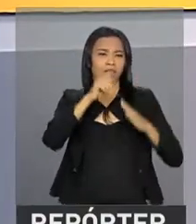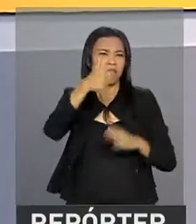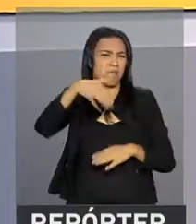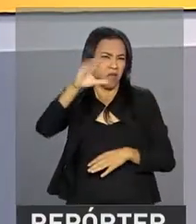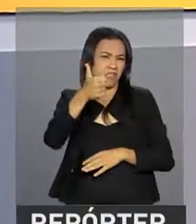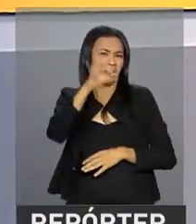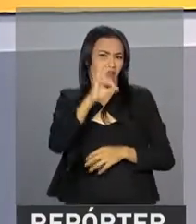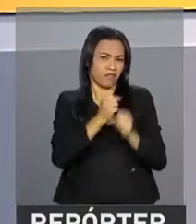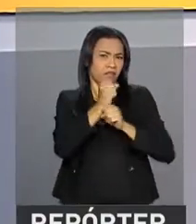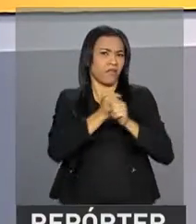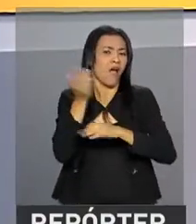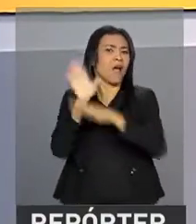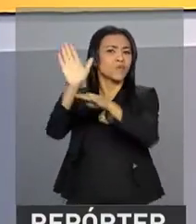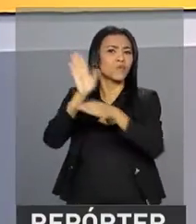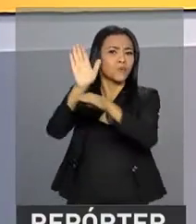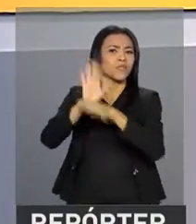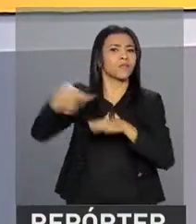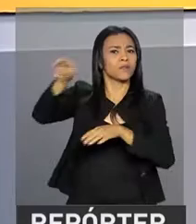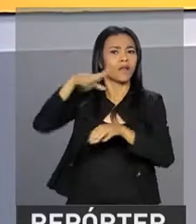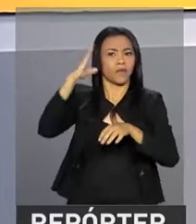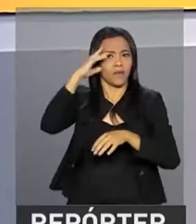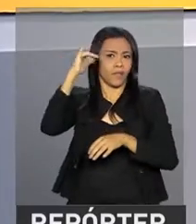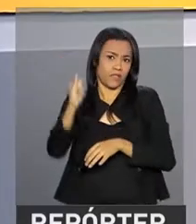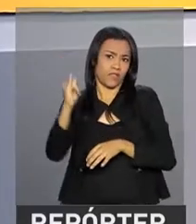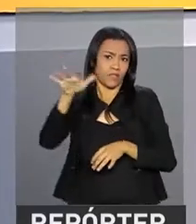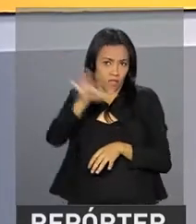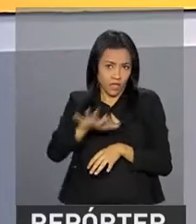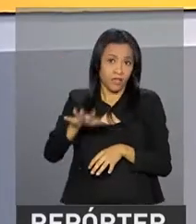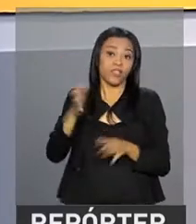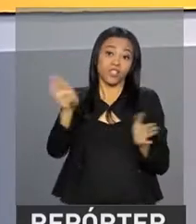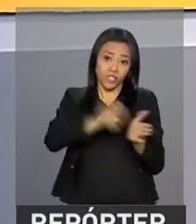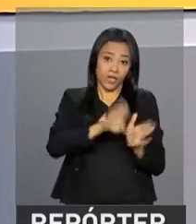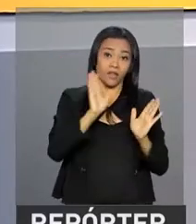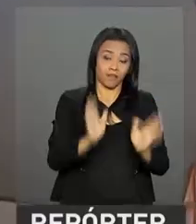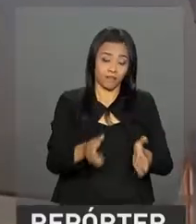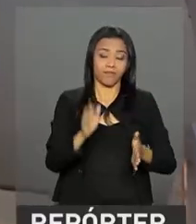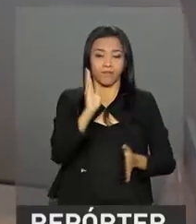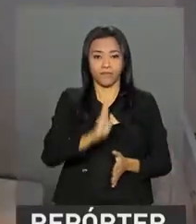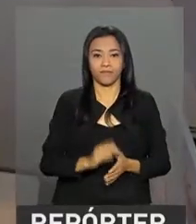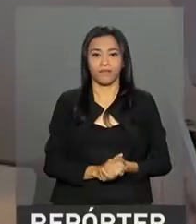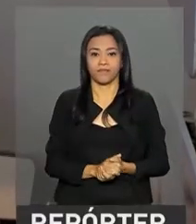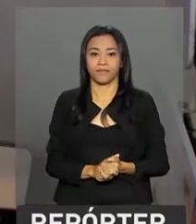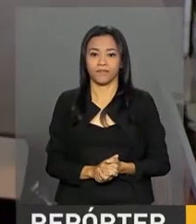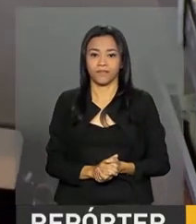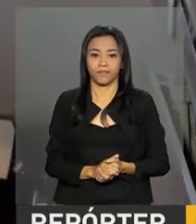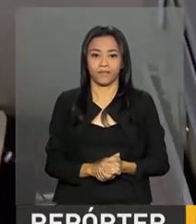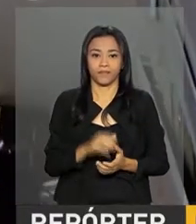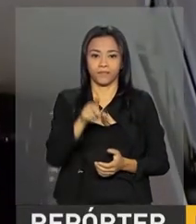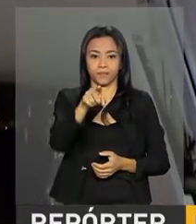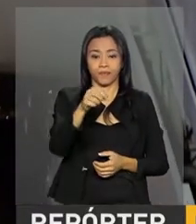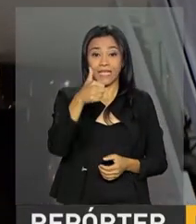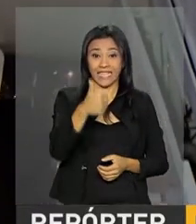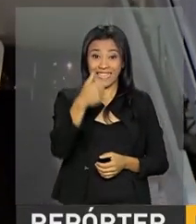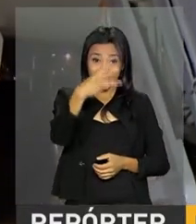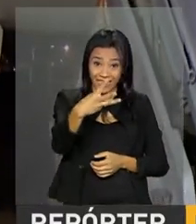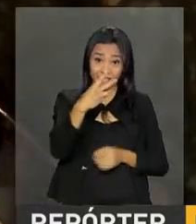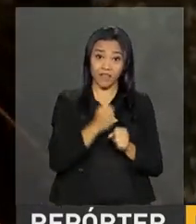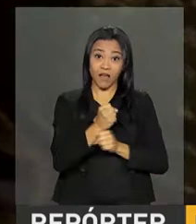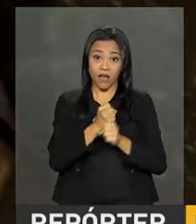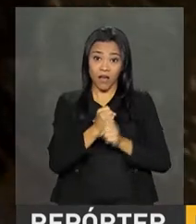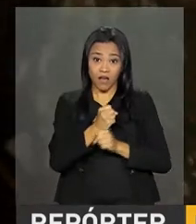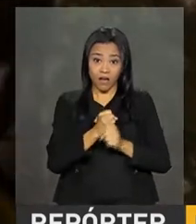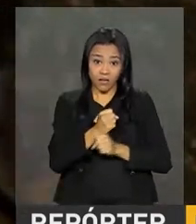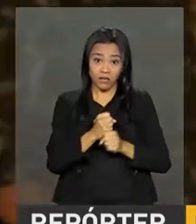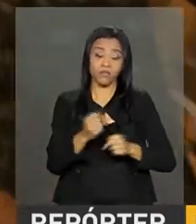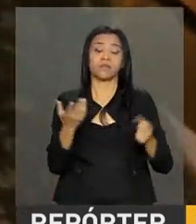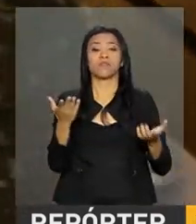desde o fim de semana chegaram ao brasil os primeiros militares treze anos depois chegou a hora